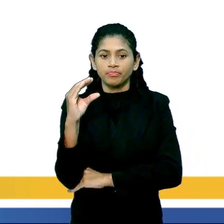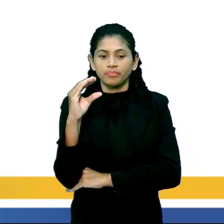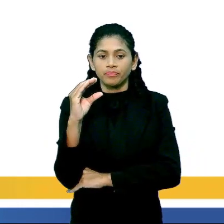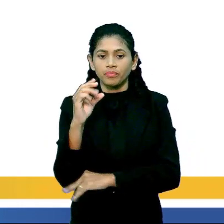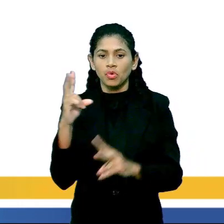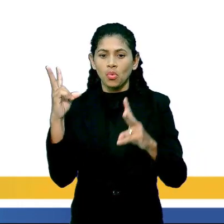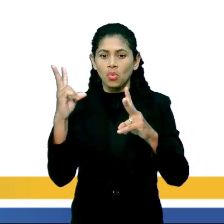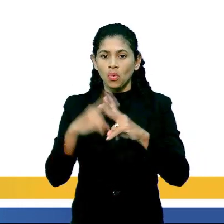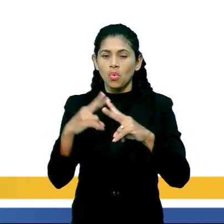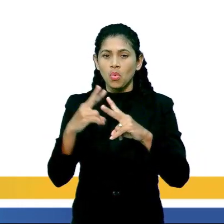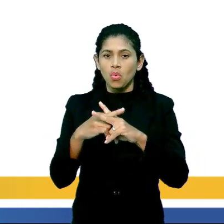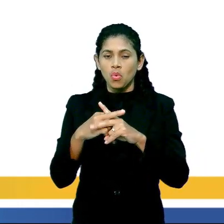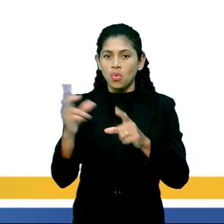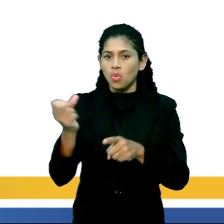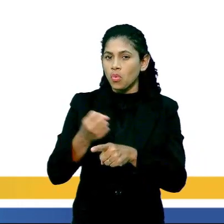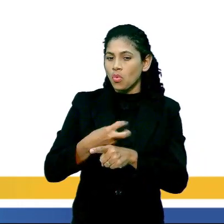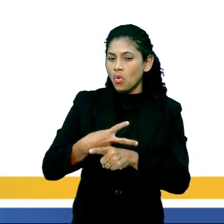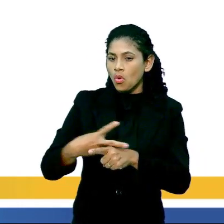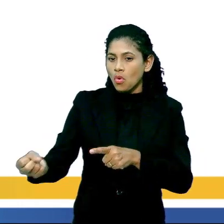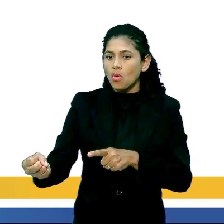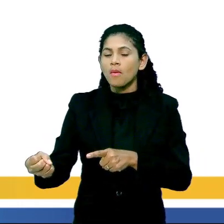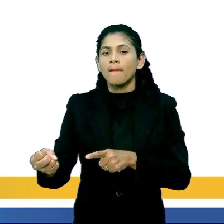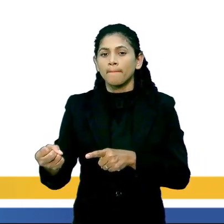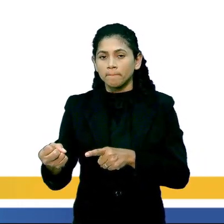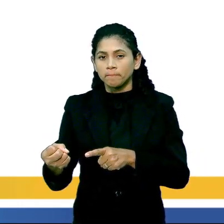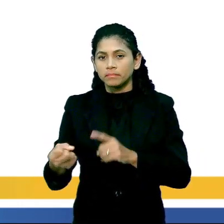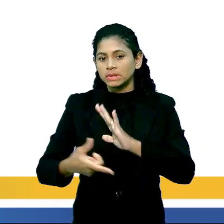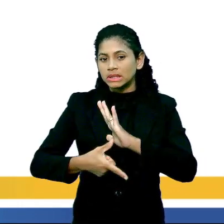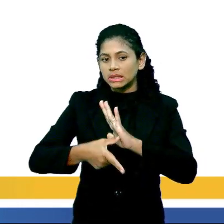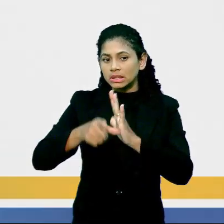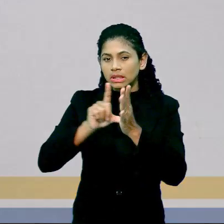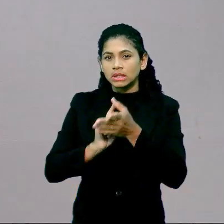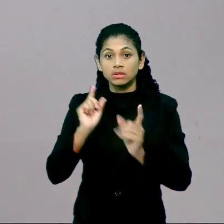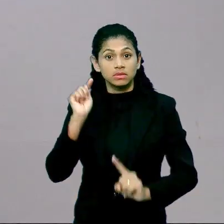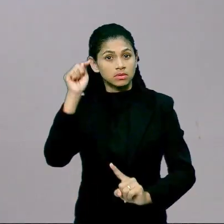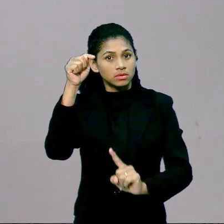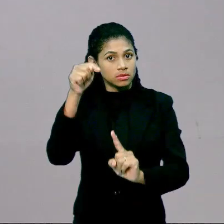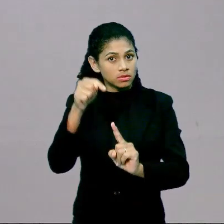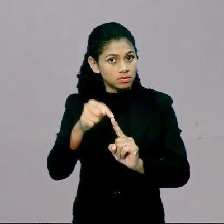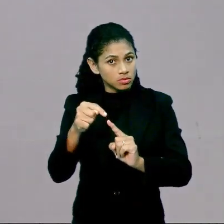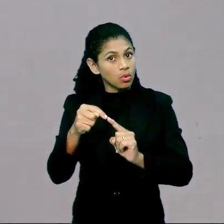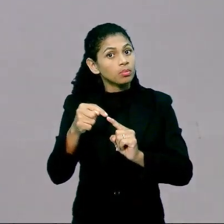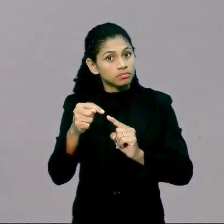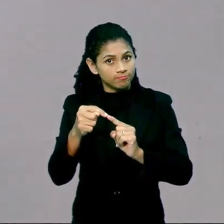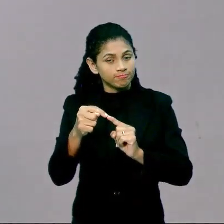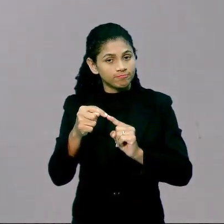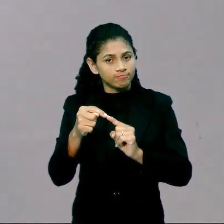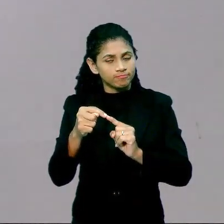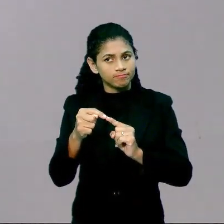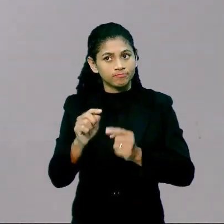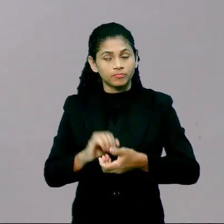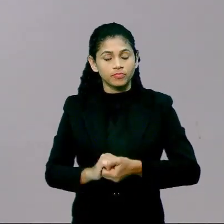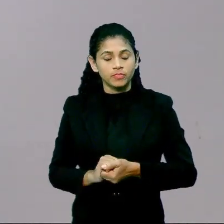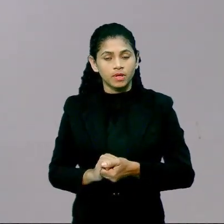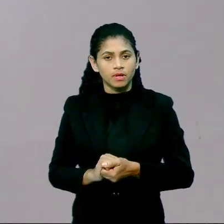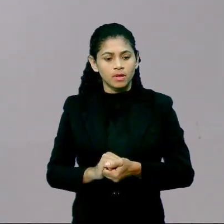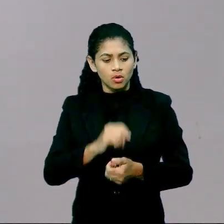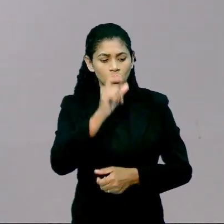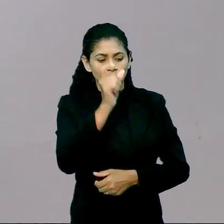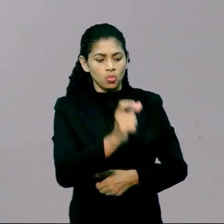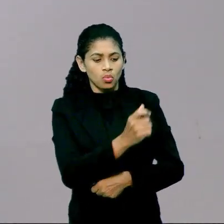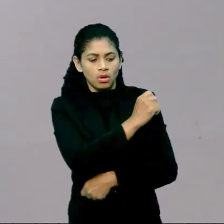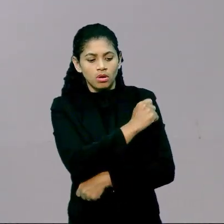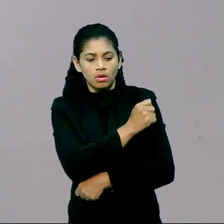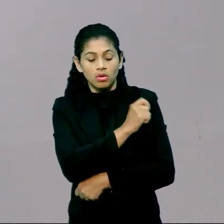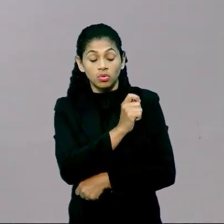Confronto corporal em que os vencedores são previamente identificados. Chega fulano e eu digo, ó, tu dá no meio